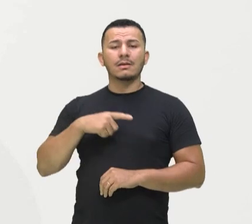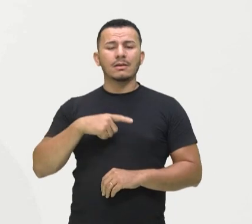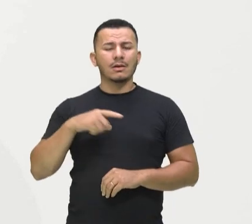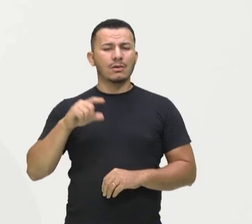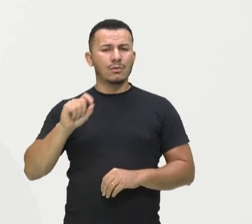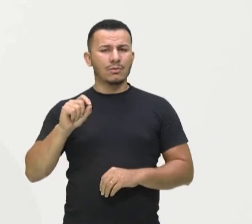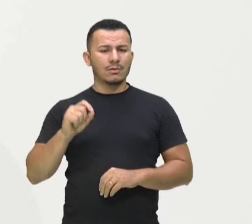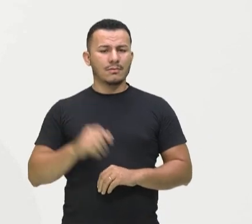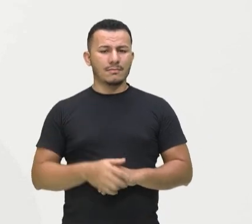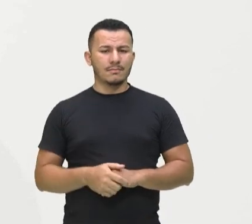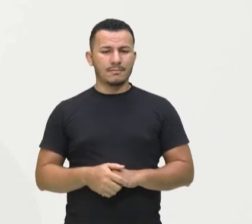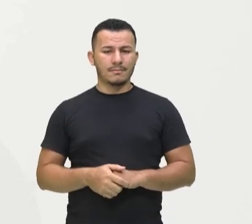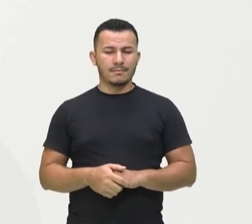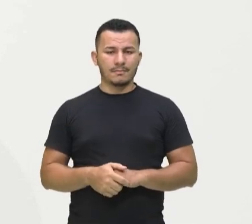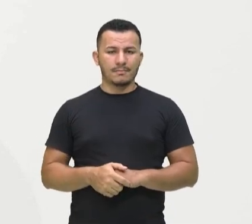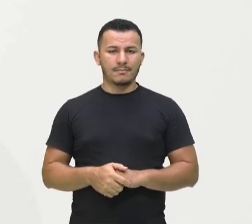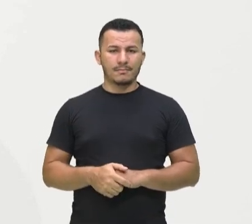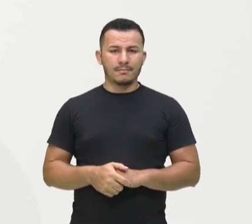trazer para cá,